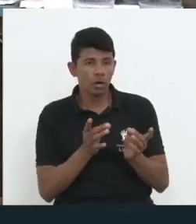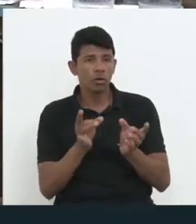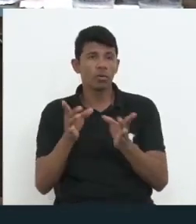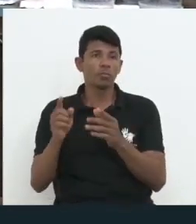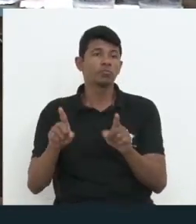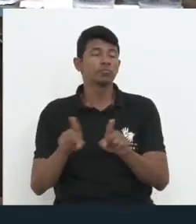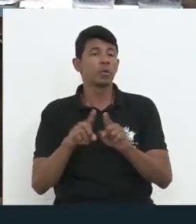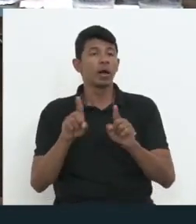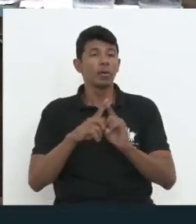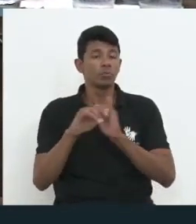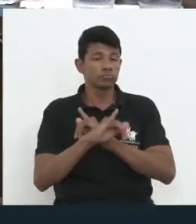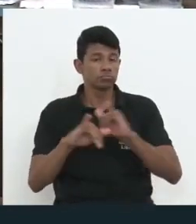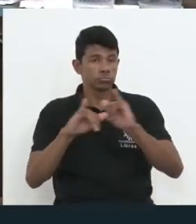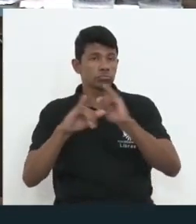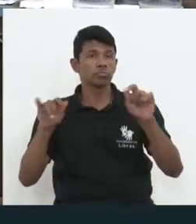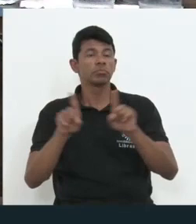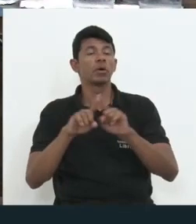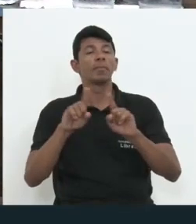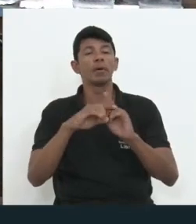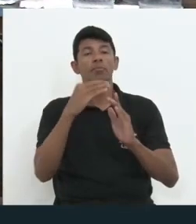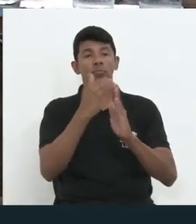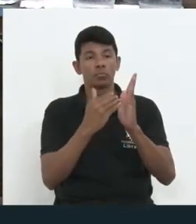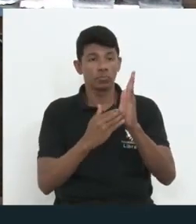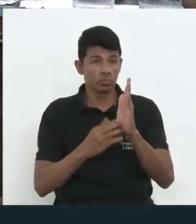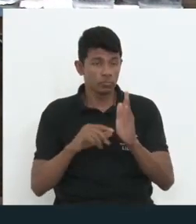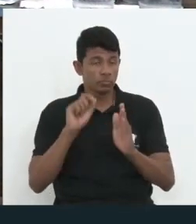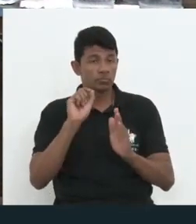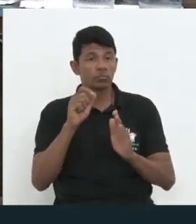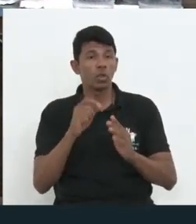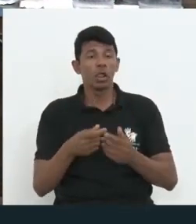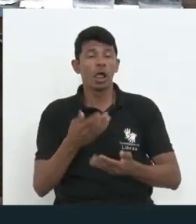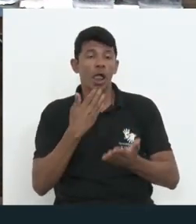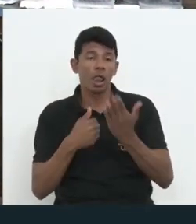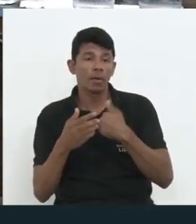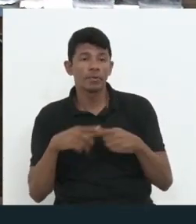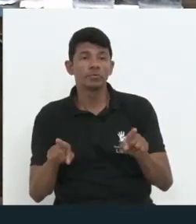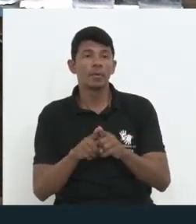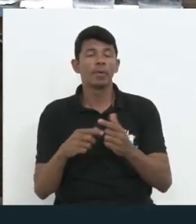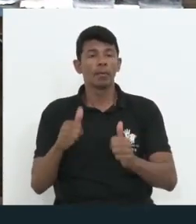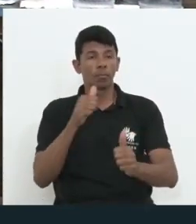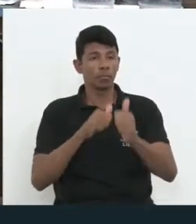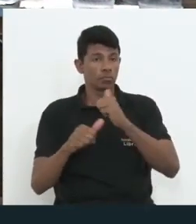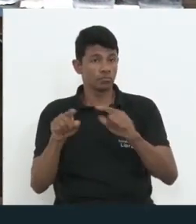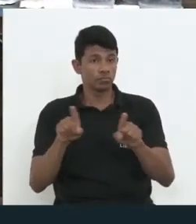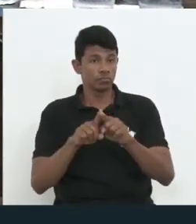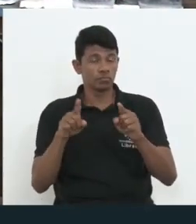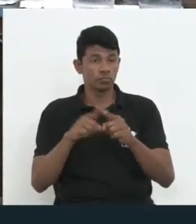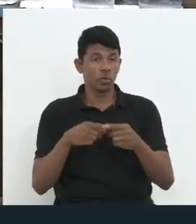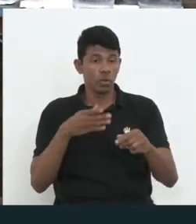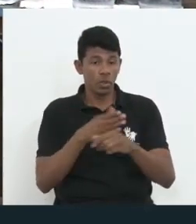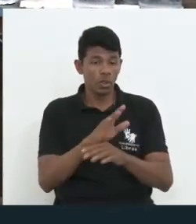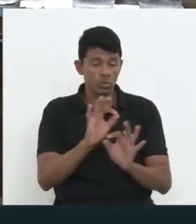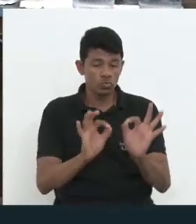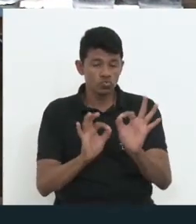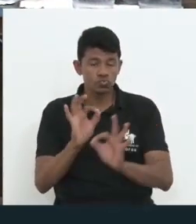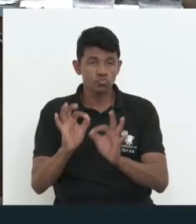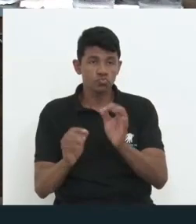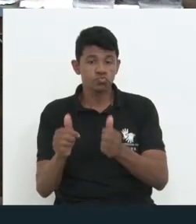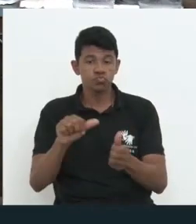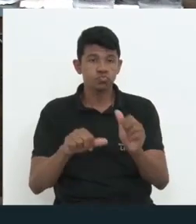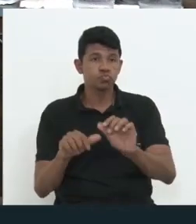propaganda, publicidade e promoção comercial de alimentos e bebidas ultraprocessados e